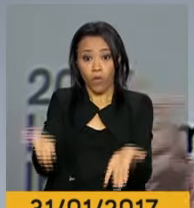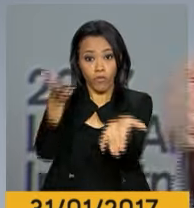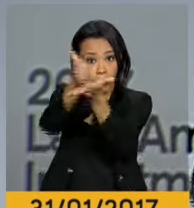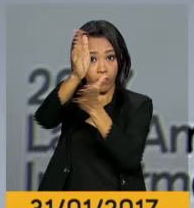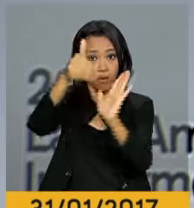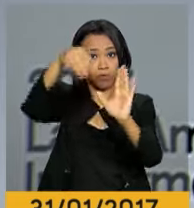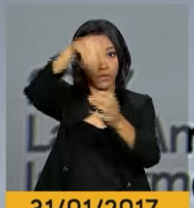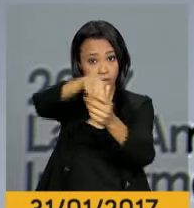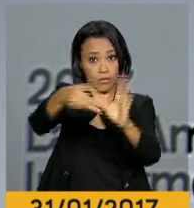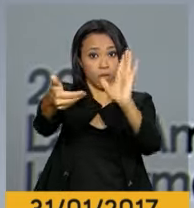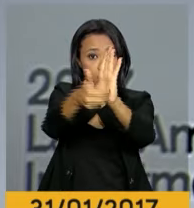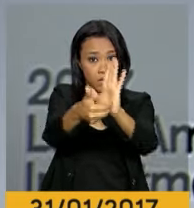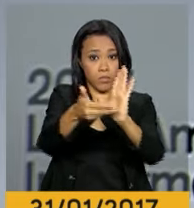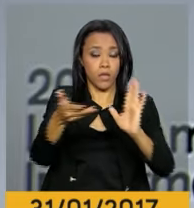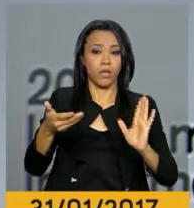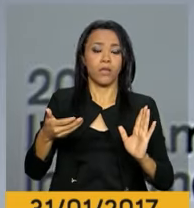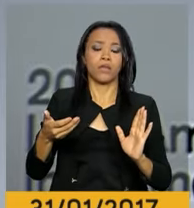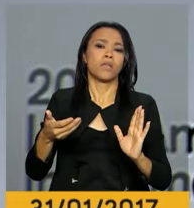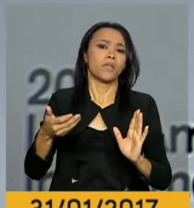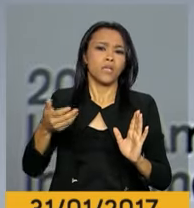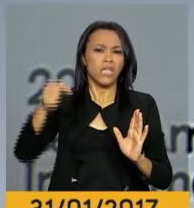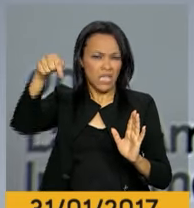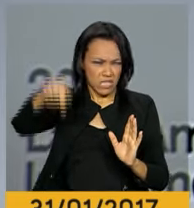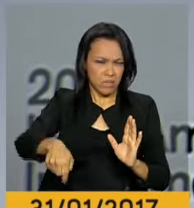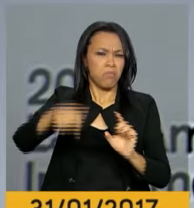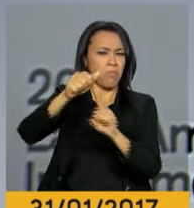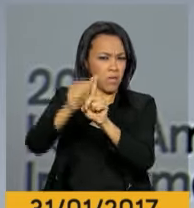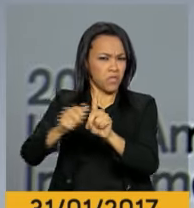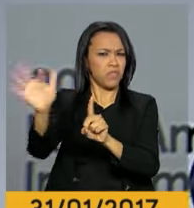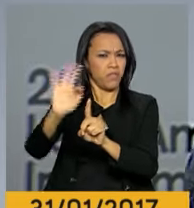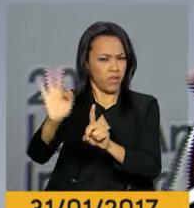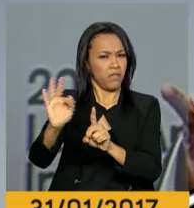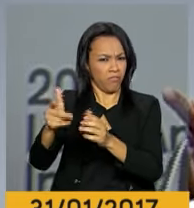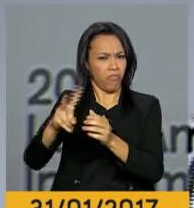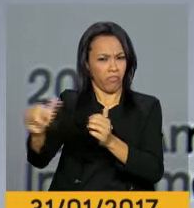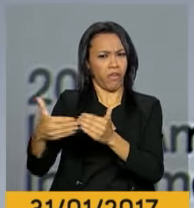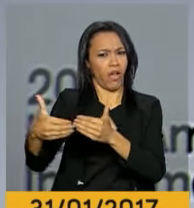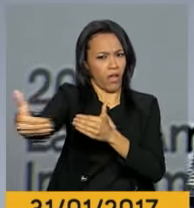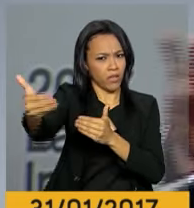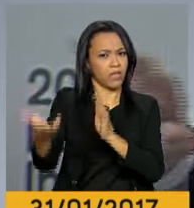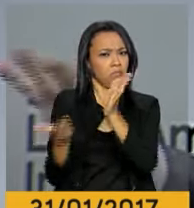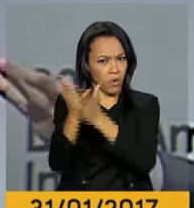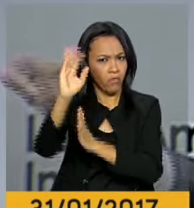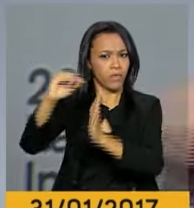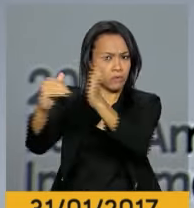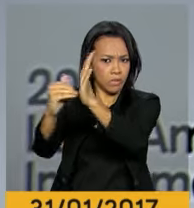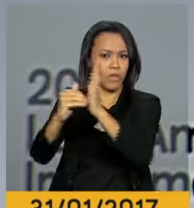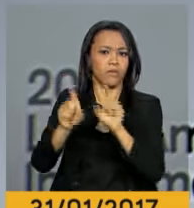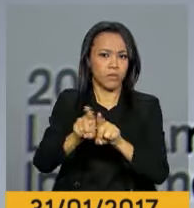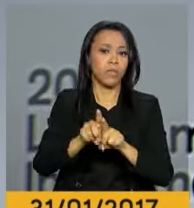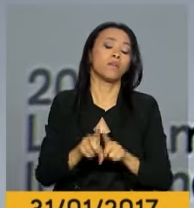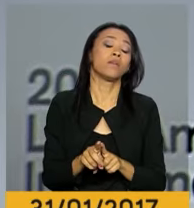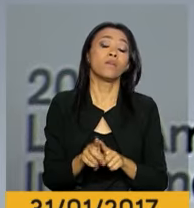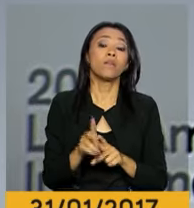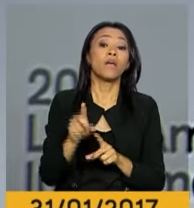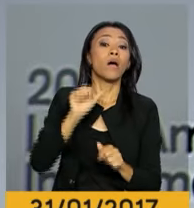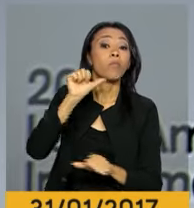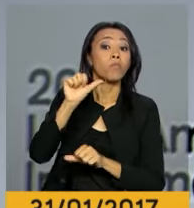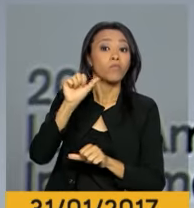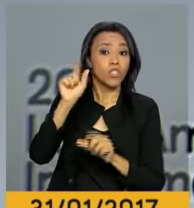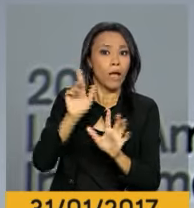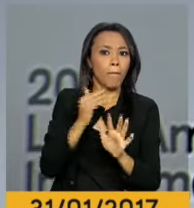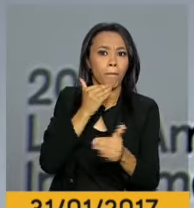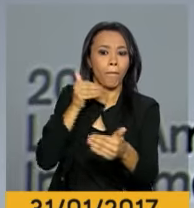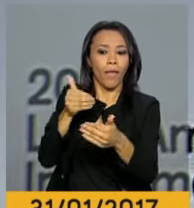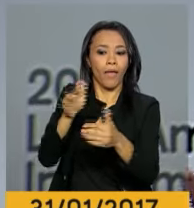Câmara e agora eh eh neste mês de fevereiro deverá ser aprovado no senado portanto concluindo a reforma do ensino médio